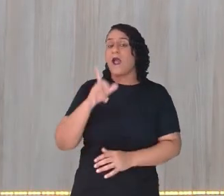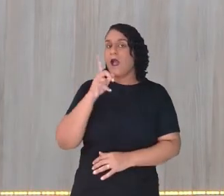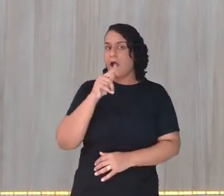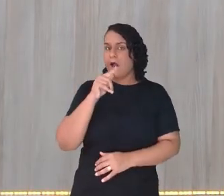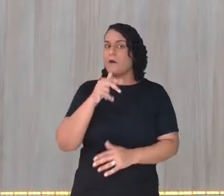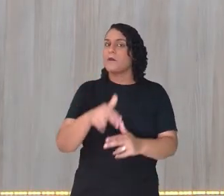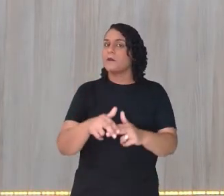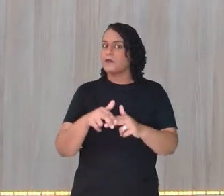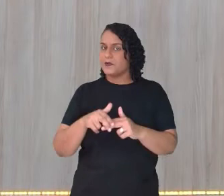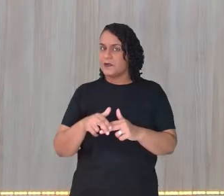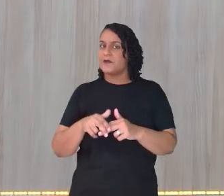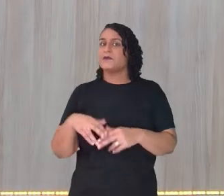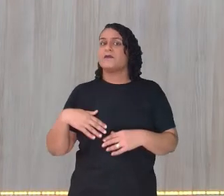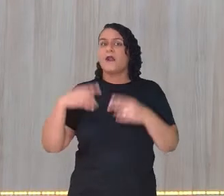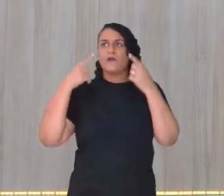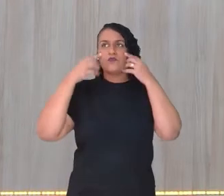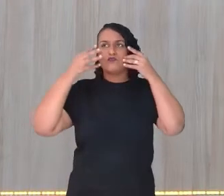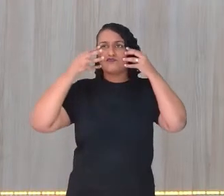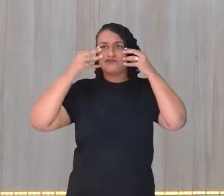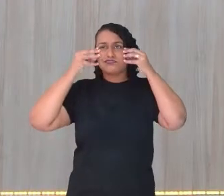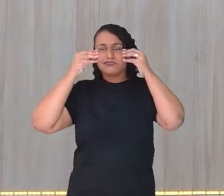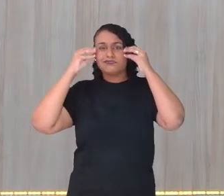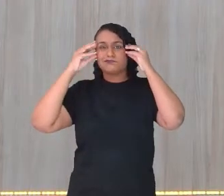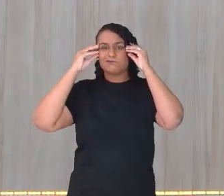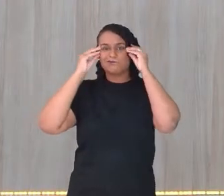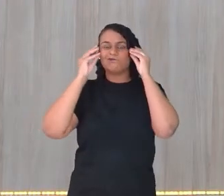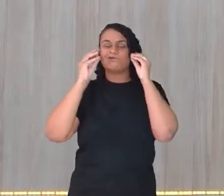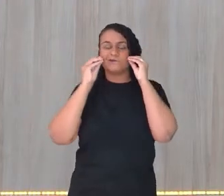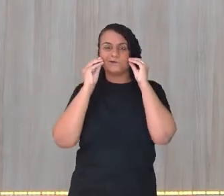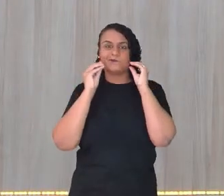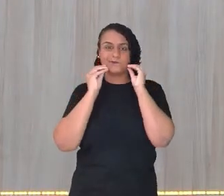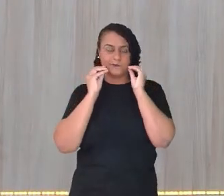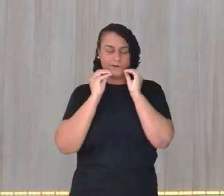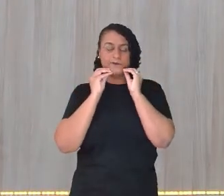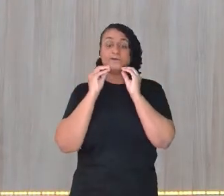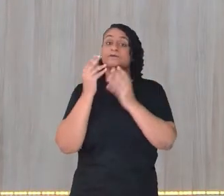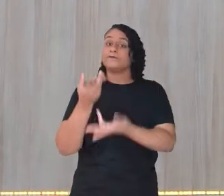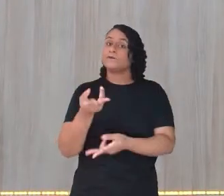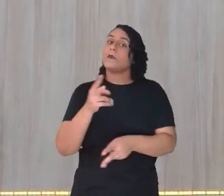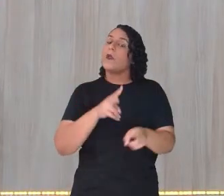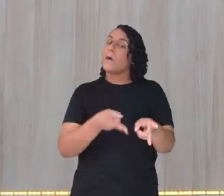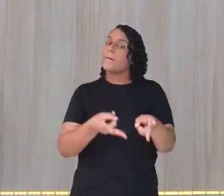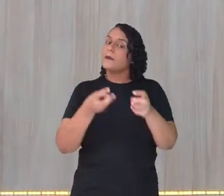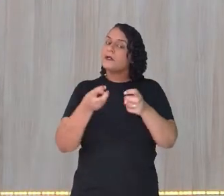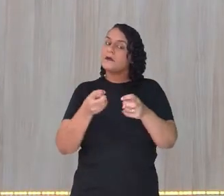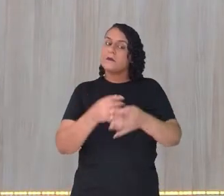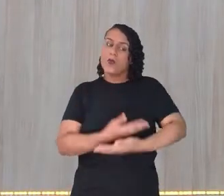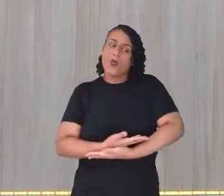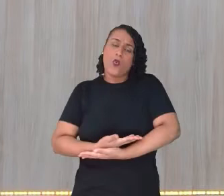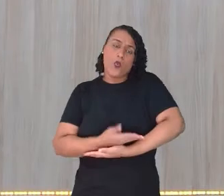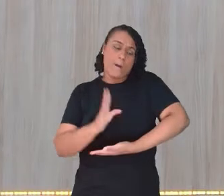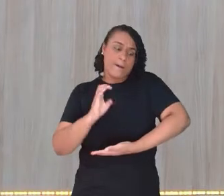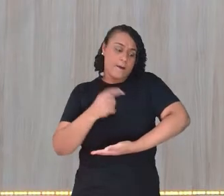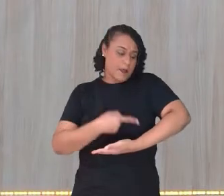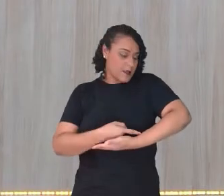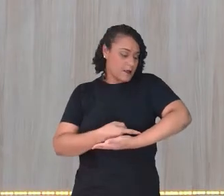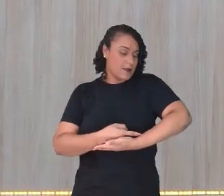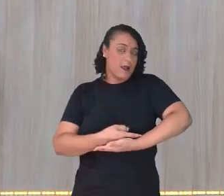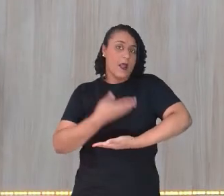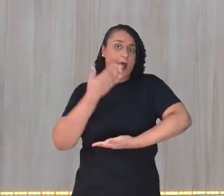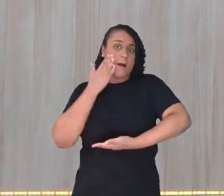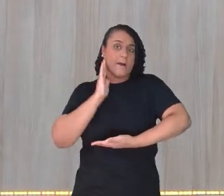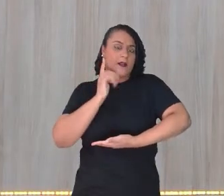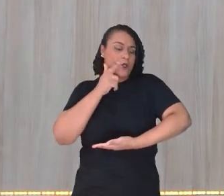aí das rugas, né? E aí a diferença de observar um recém-nascido e uma pessoa idosa, a gente vai